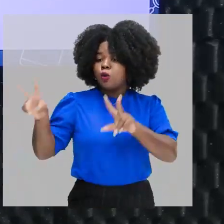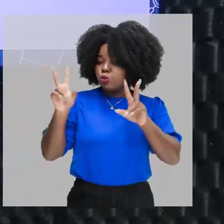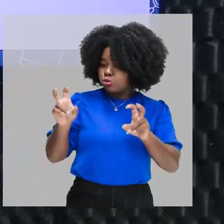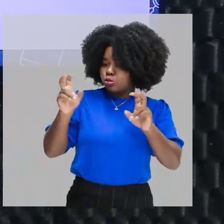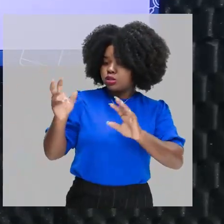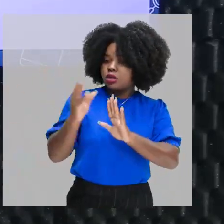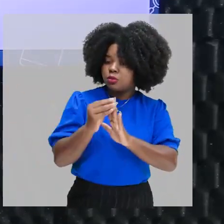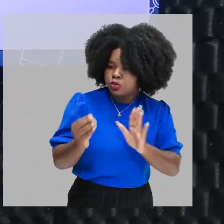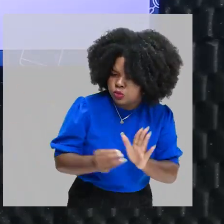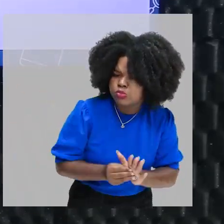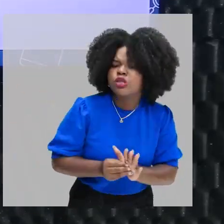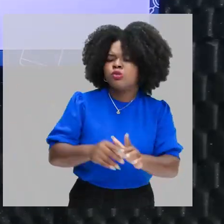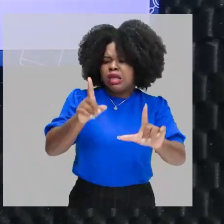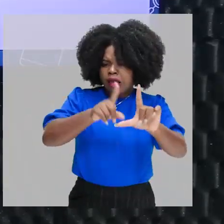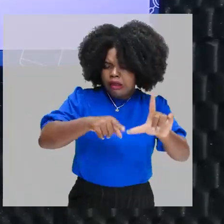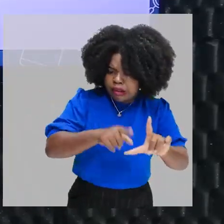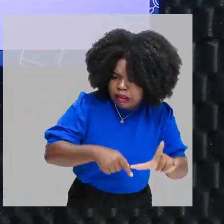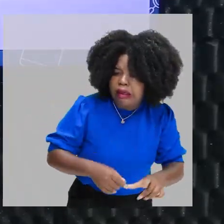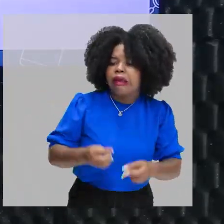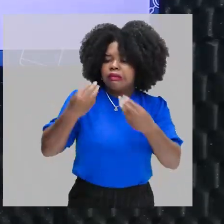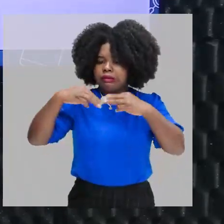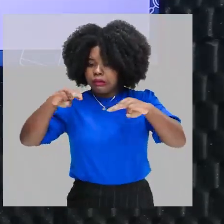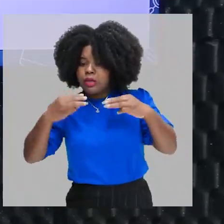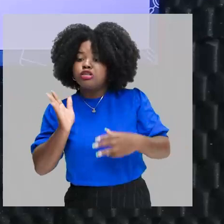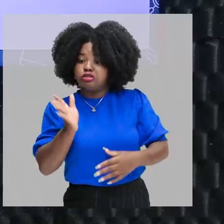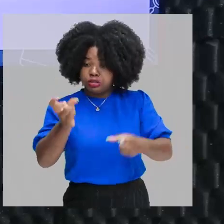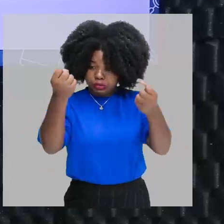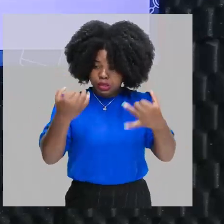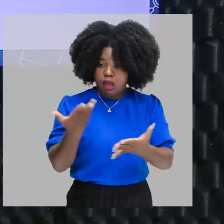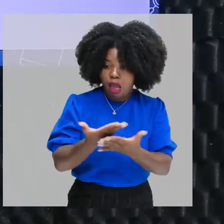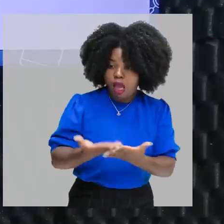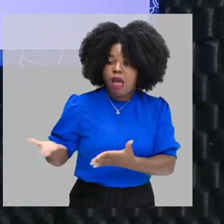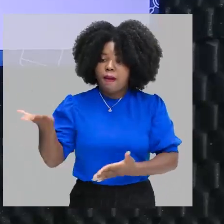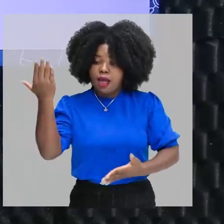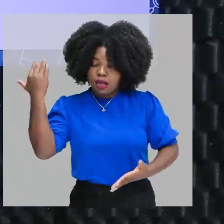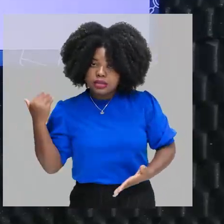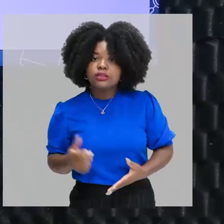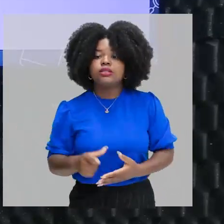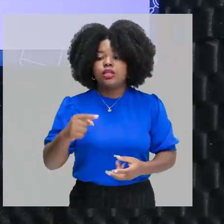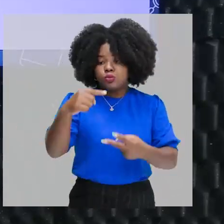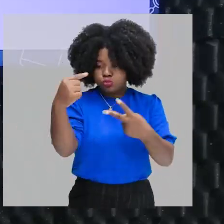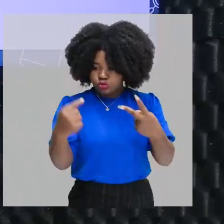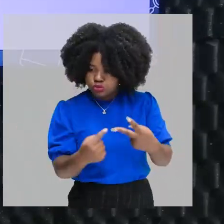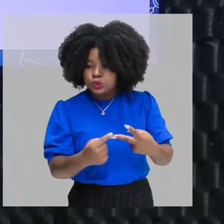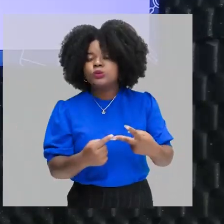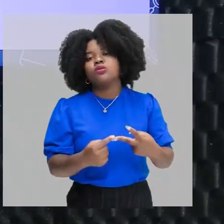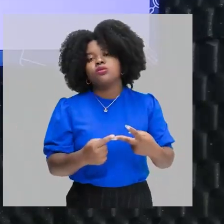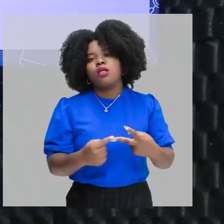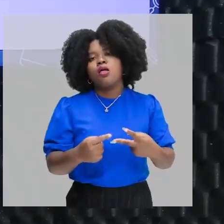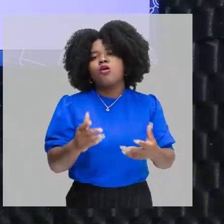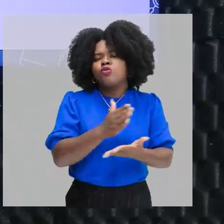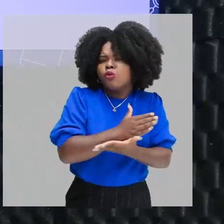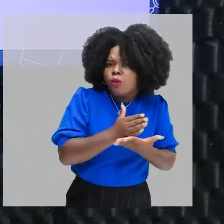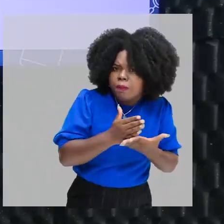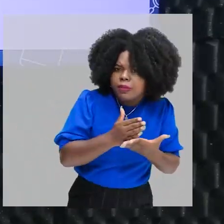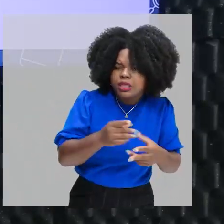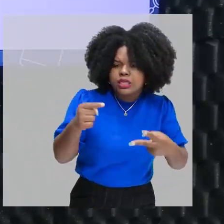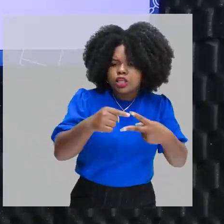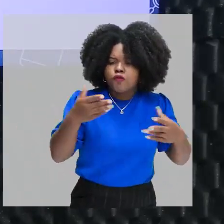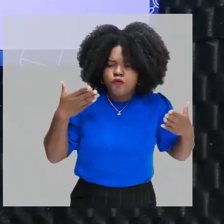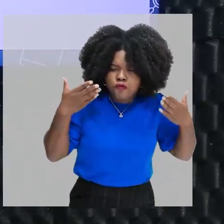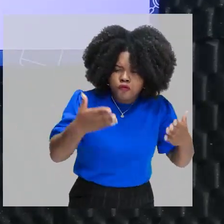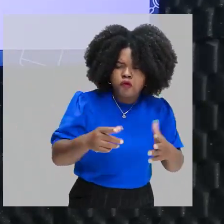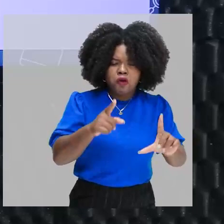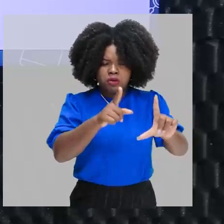as letras de música, nós mencionamos isso na aula anterior, elas seguiram dois padrões. Logo no início, o foco